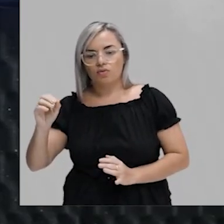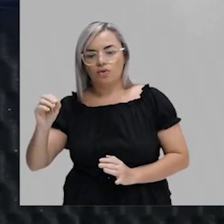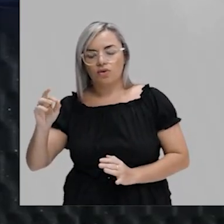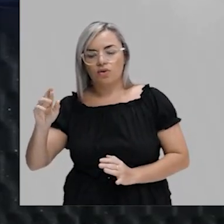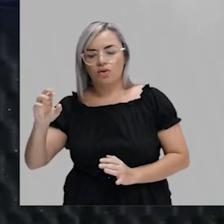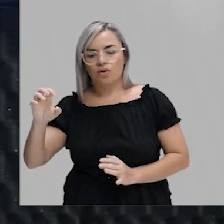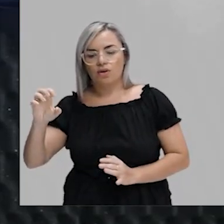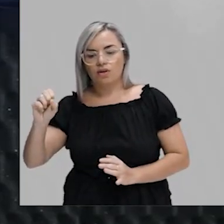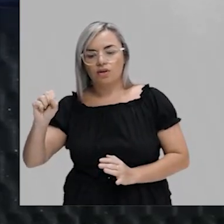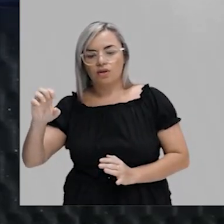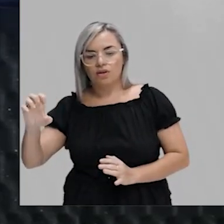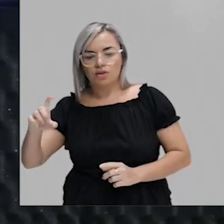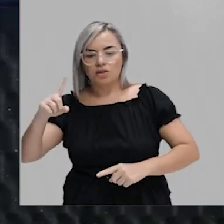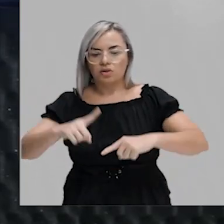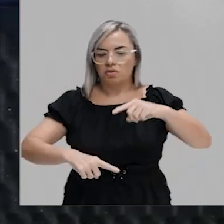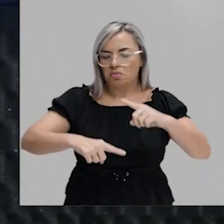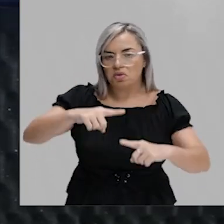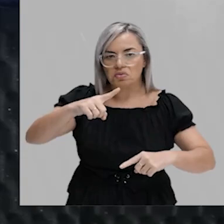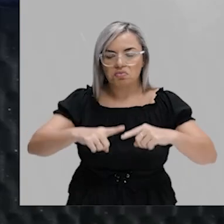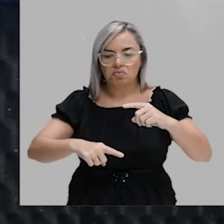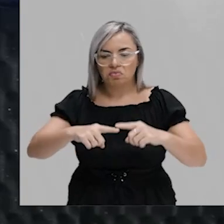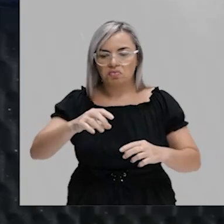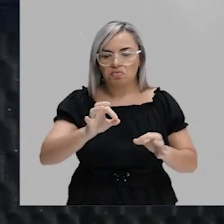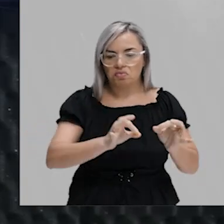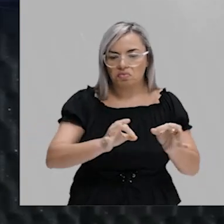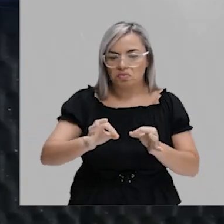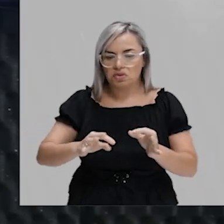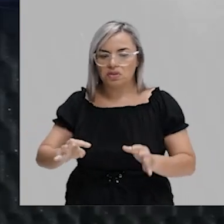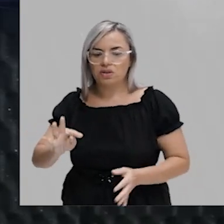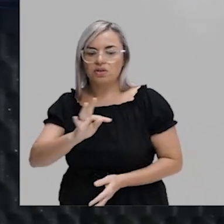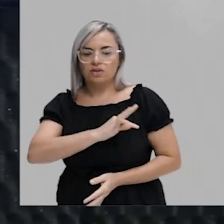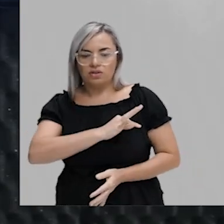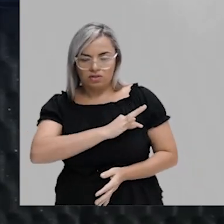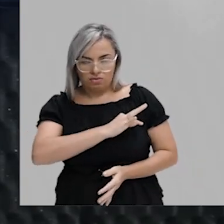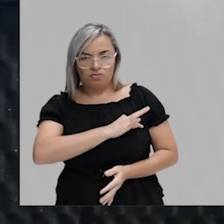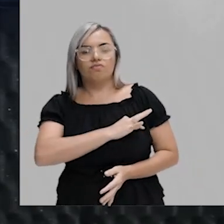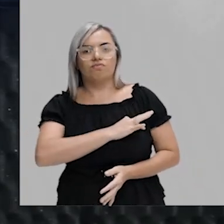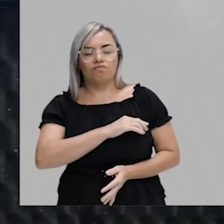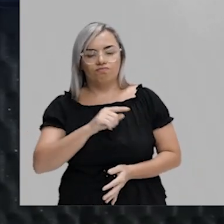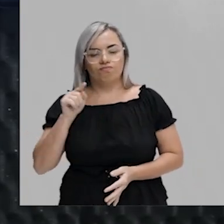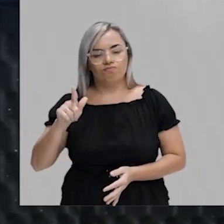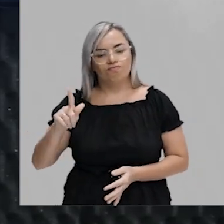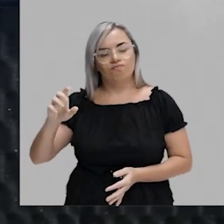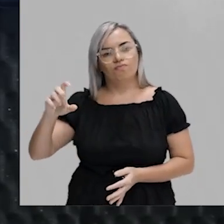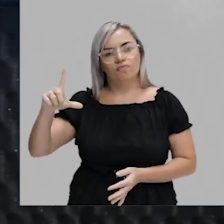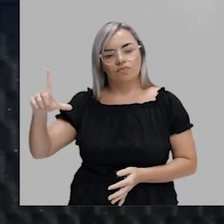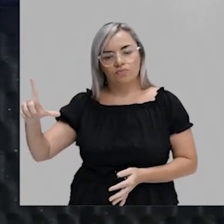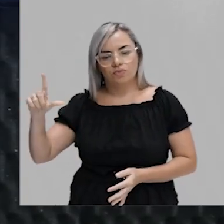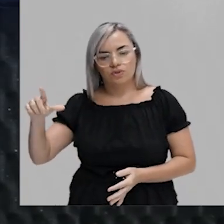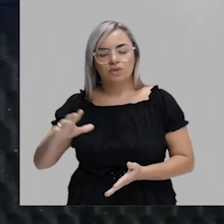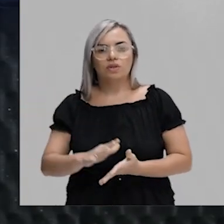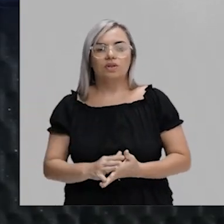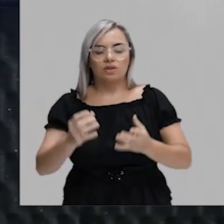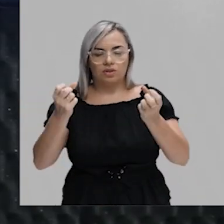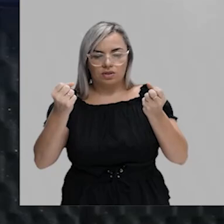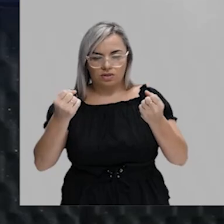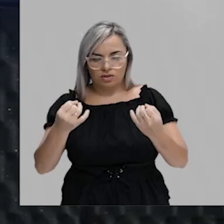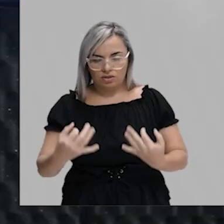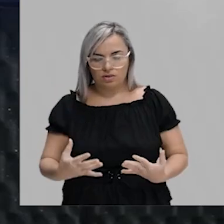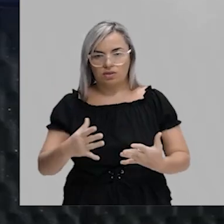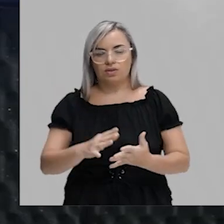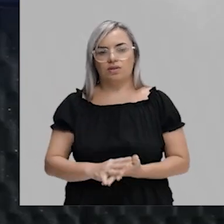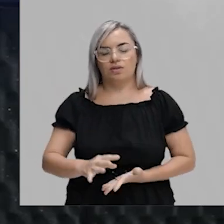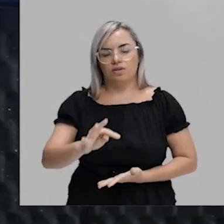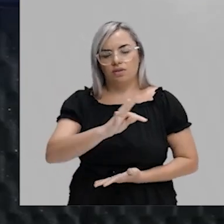a preparação do equipamento, dessa técnica, da eletroforese em gel. Vou falar da própria técnica